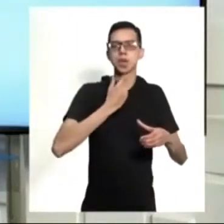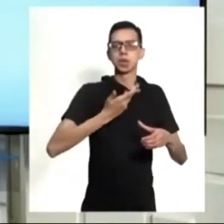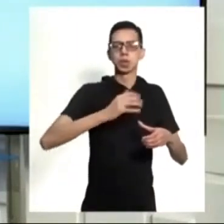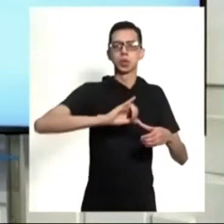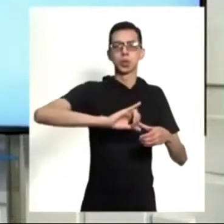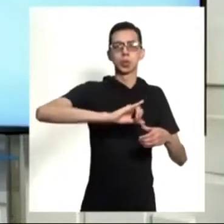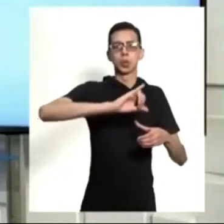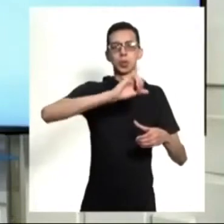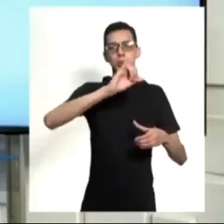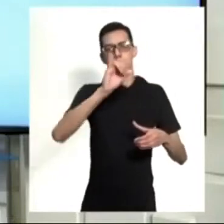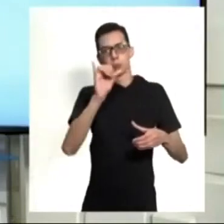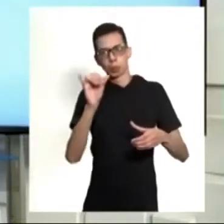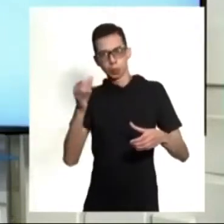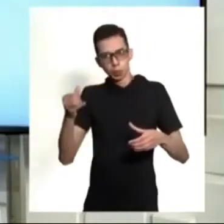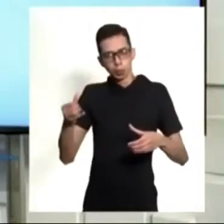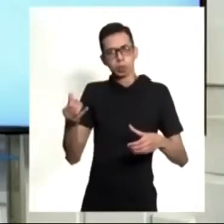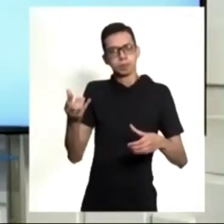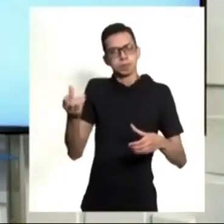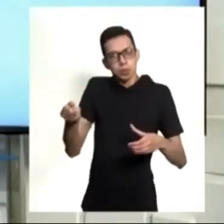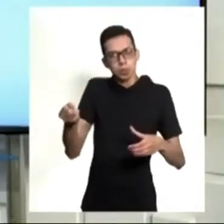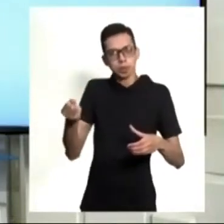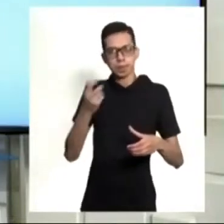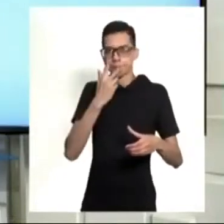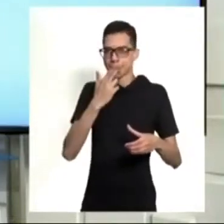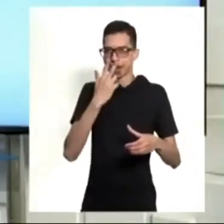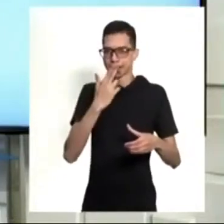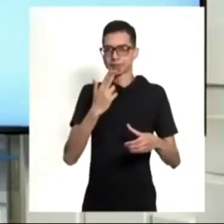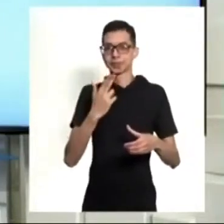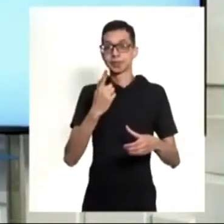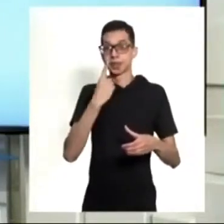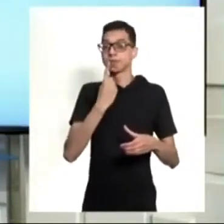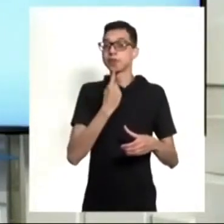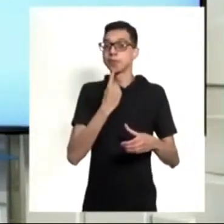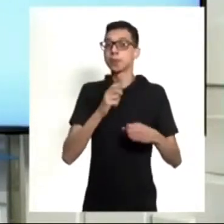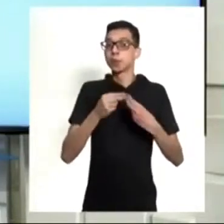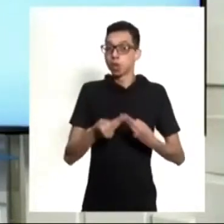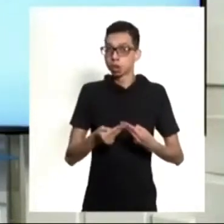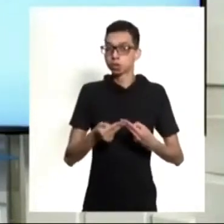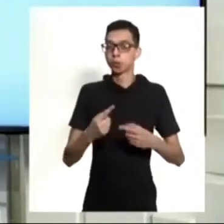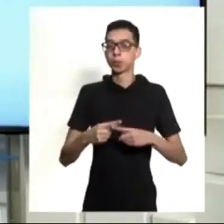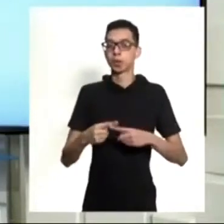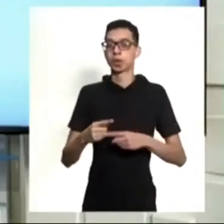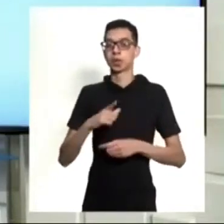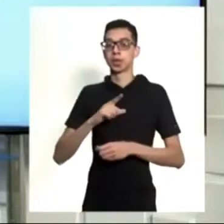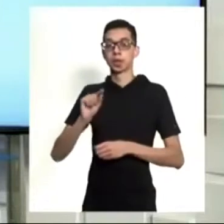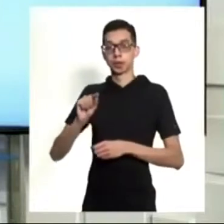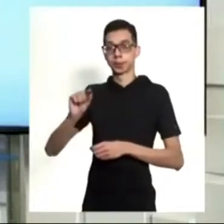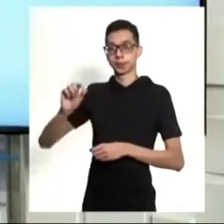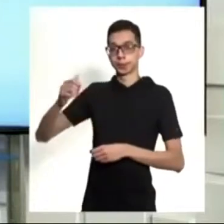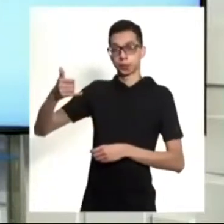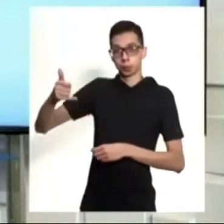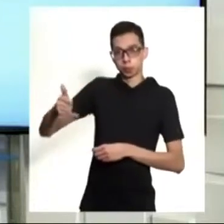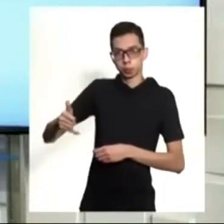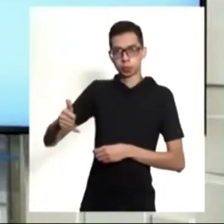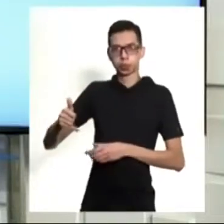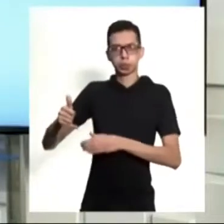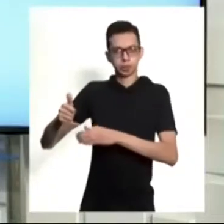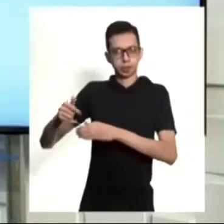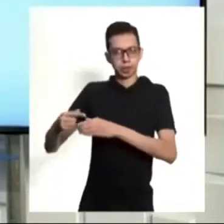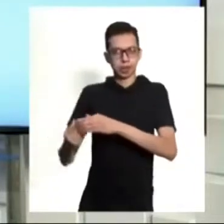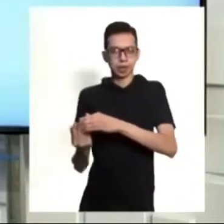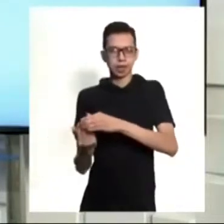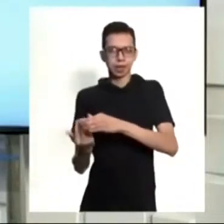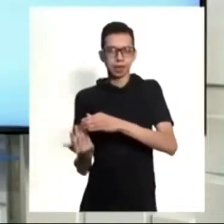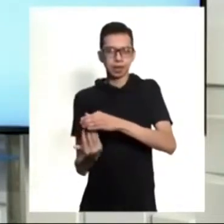com esse caráter vermelhinho, que ele gruda na superfície do eletrodo, tá vendo? Então ele sai da solução e gruda no eletrodo. Uai, se ele sai na solução e gruda no